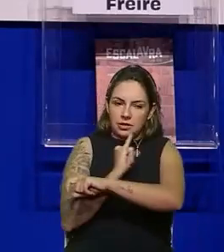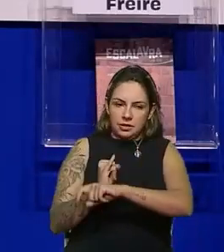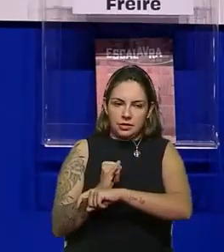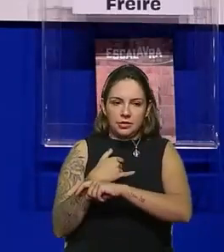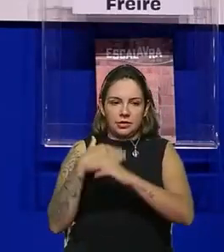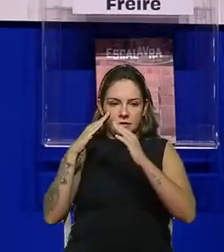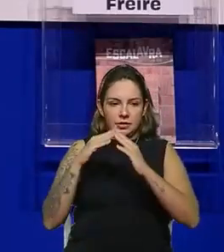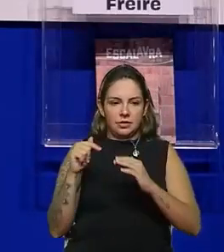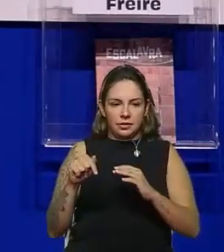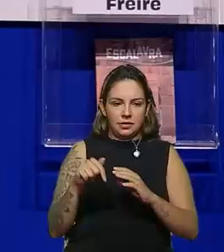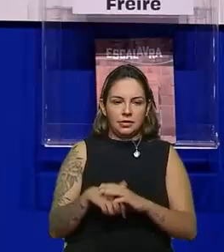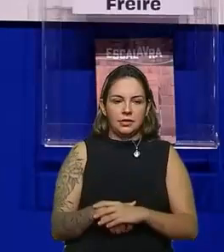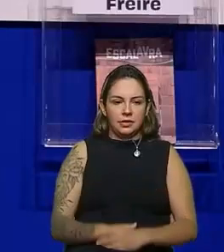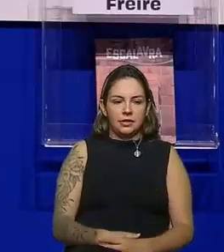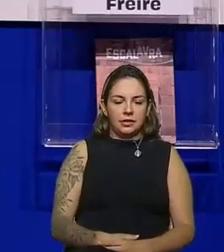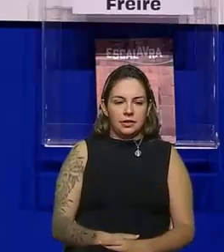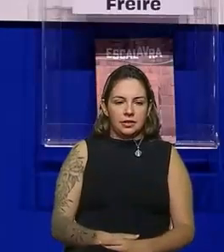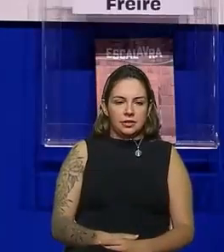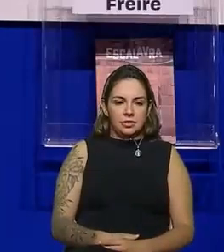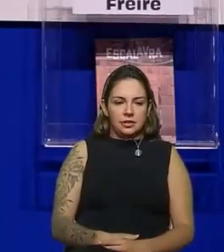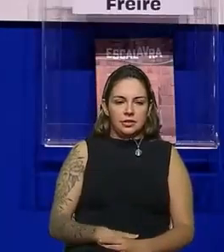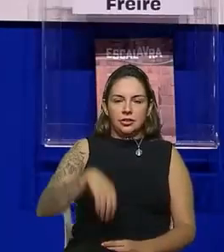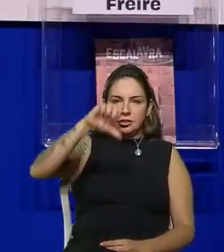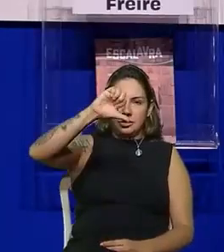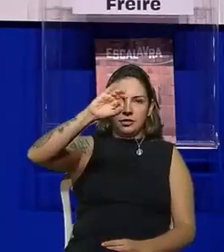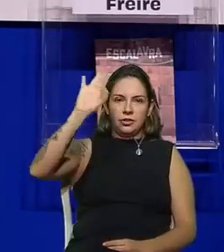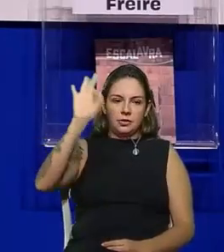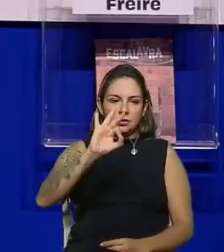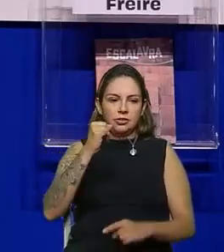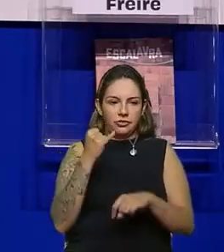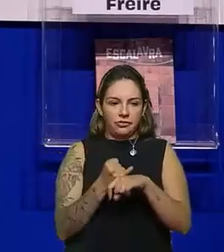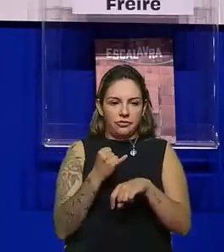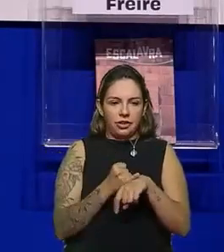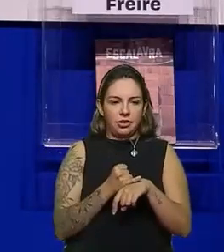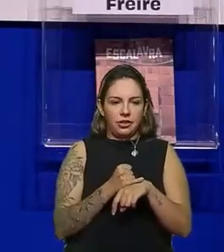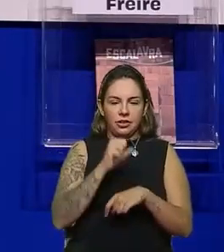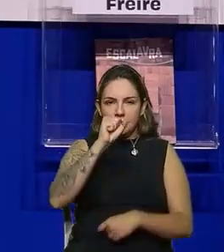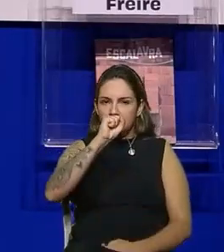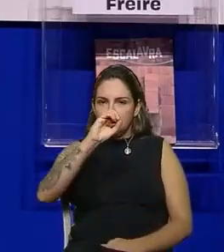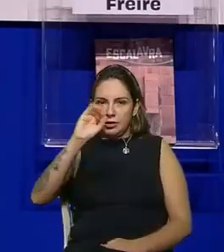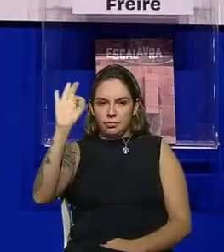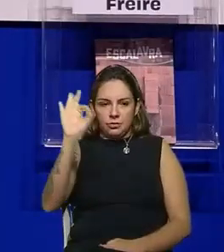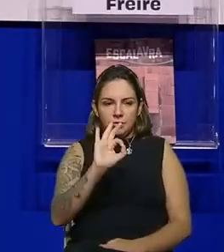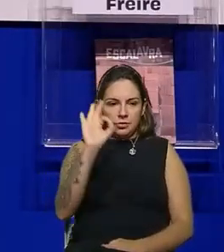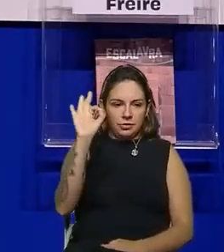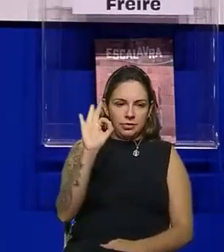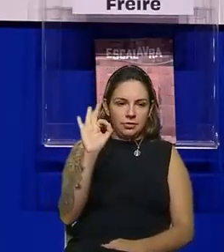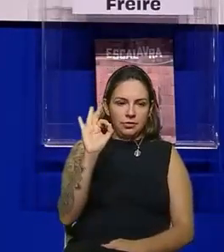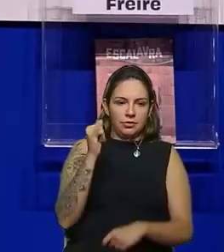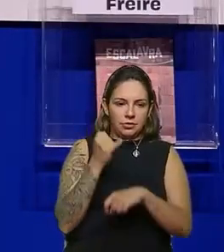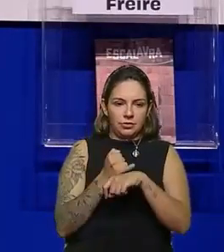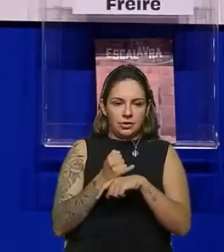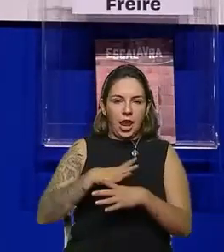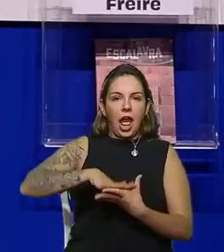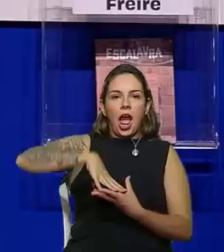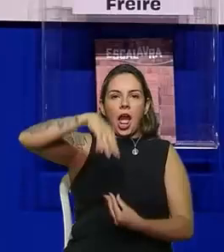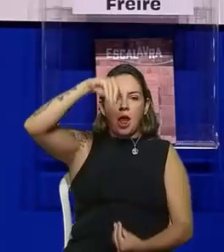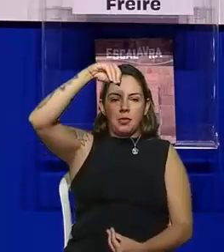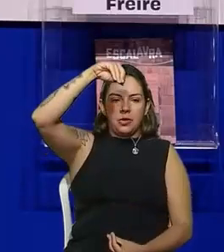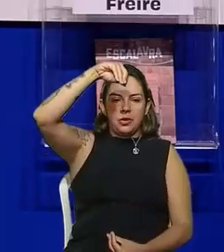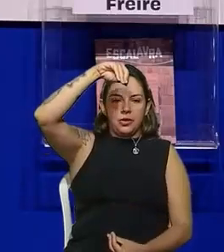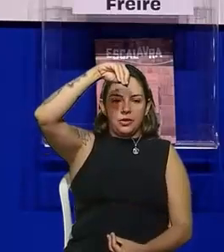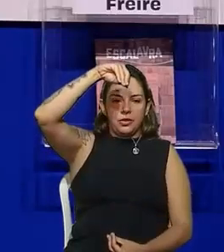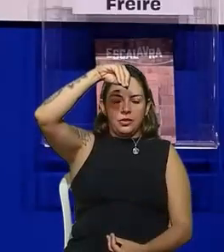triste, orgulhoso de ferro. 90% de ferro nas calçadas, 80% de ferro nas almas, e